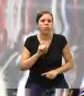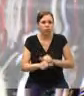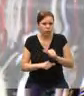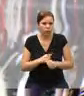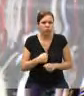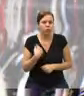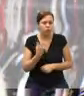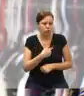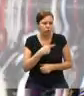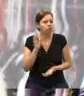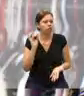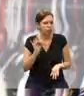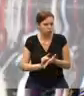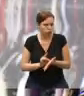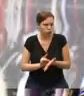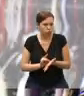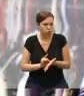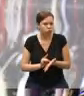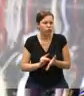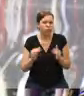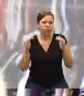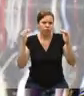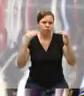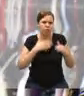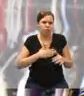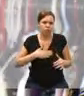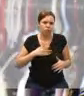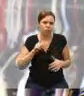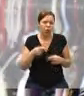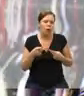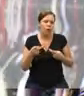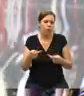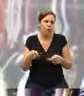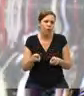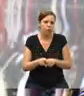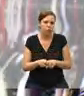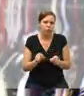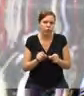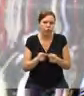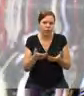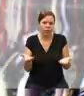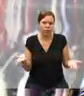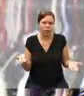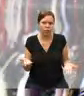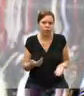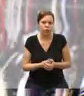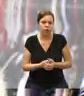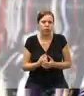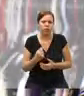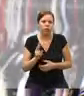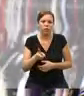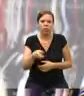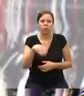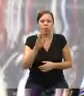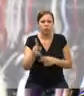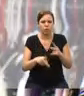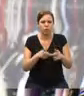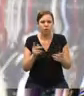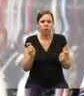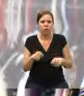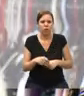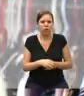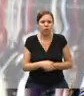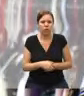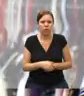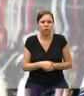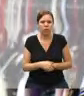transforma, a gente realmente fica muito empoderado. Então, é um convite também que a gente deixa aqui, de cada vez mais essas pessoas